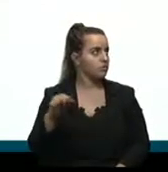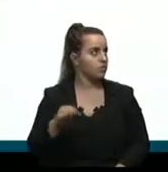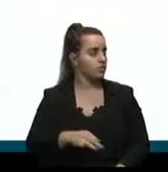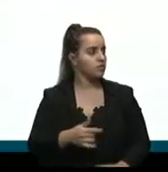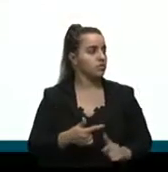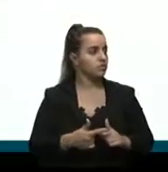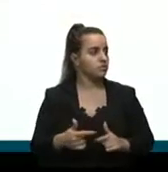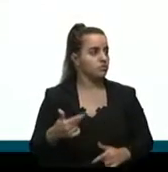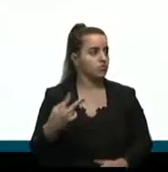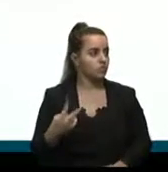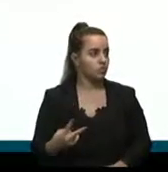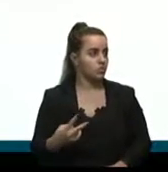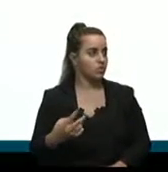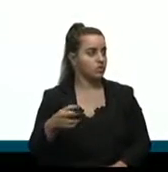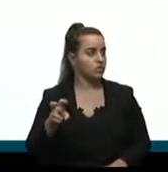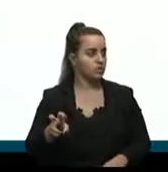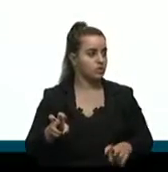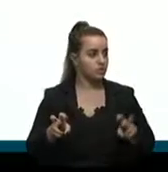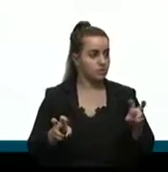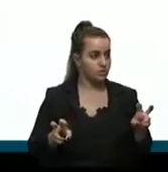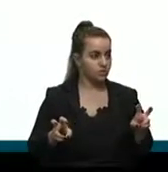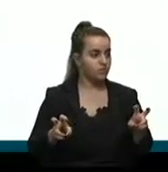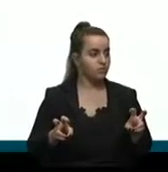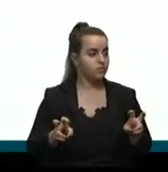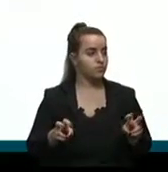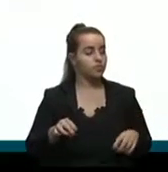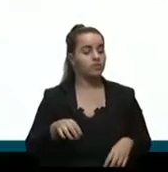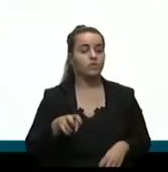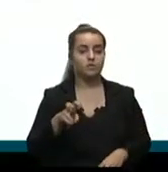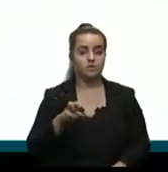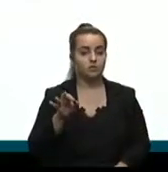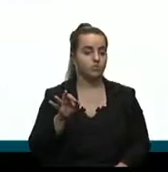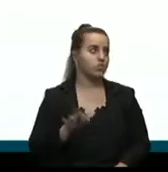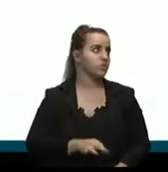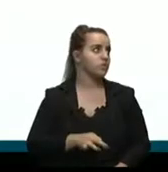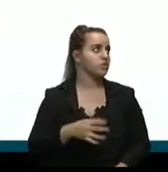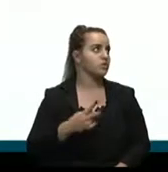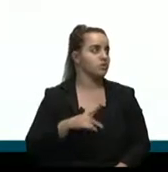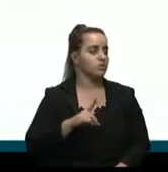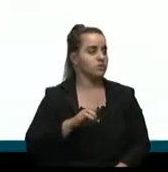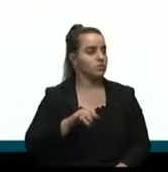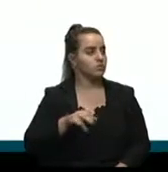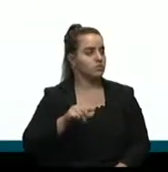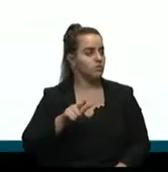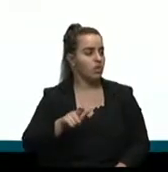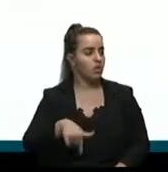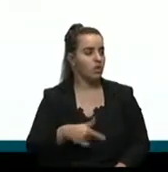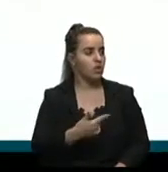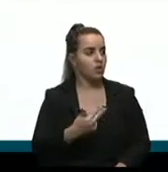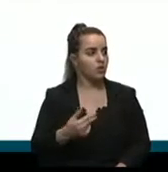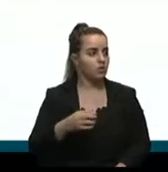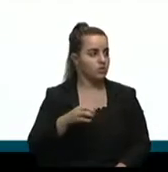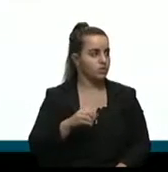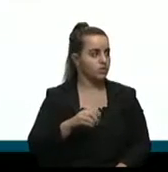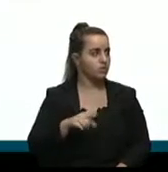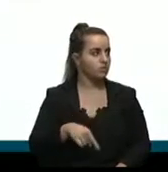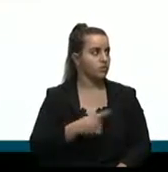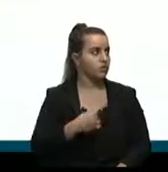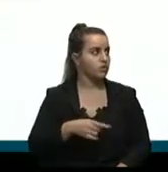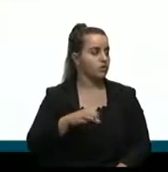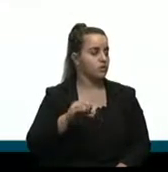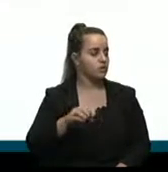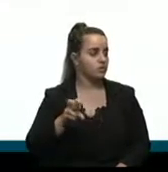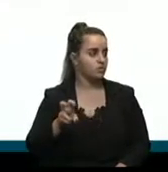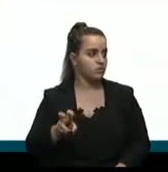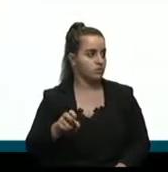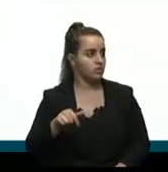5 para cada lado. 5%. 5% em decimal é igual a 0,05.